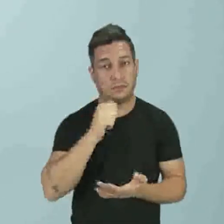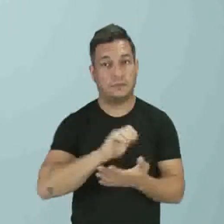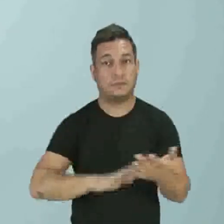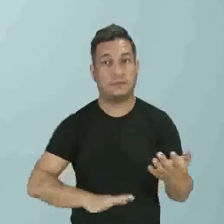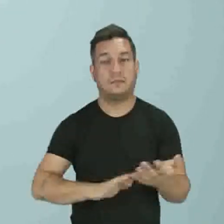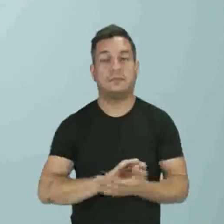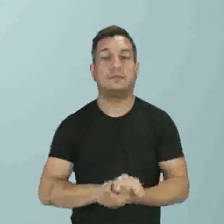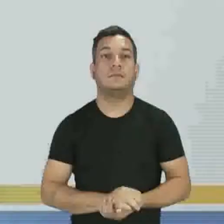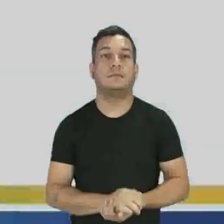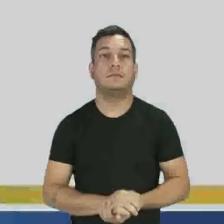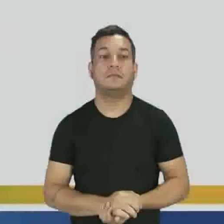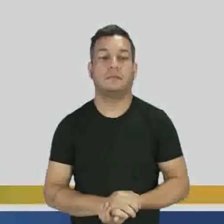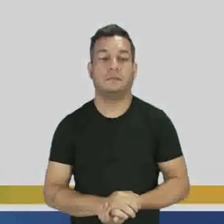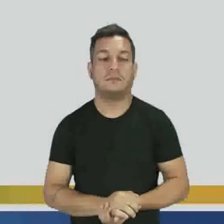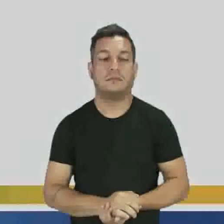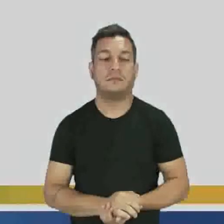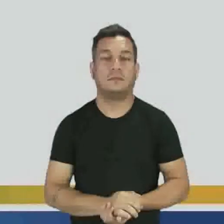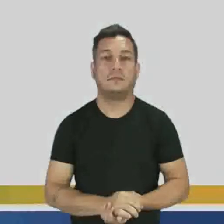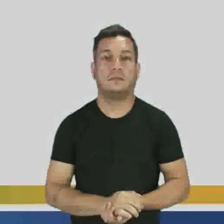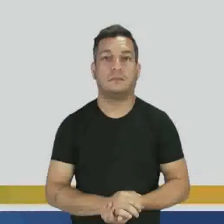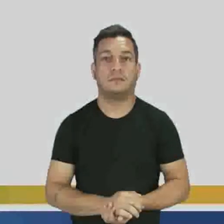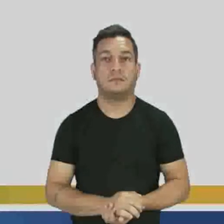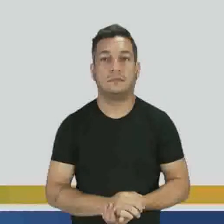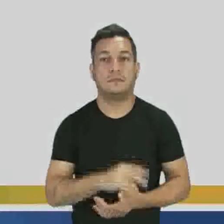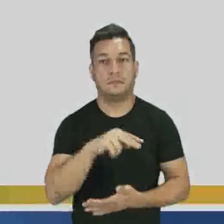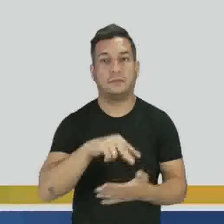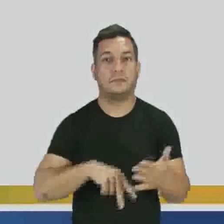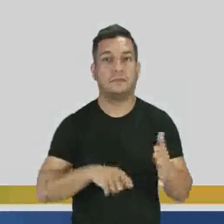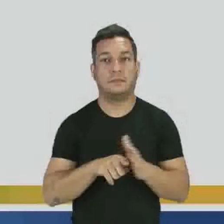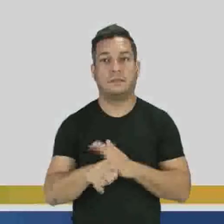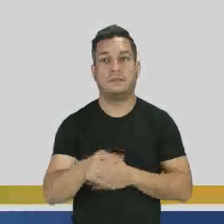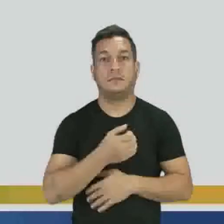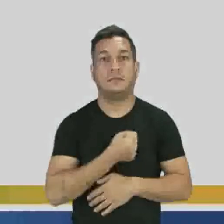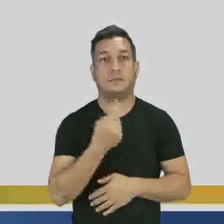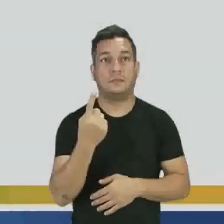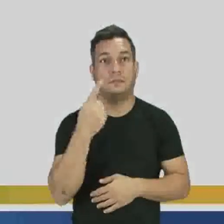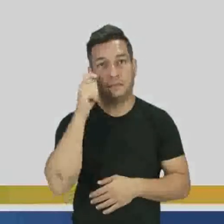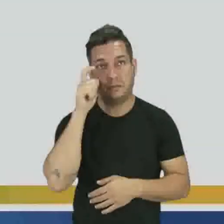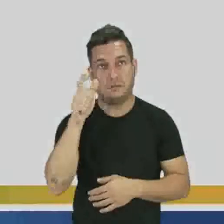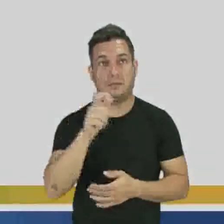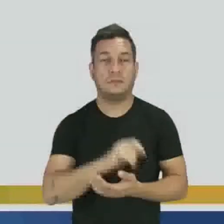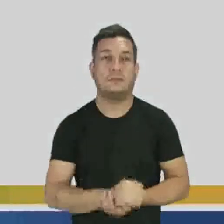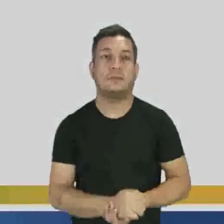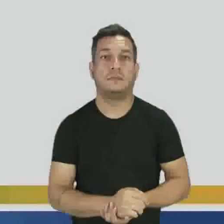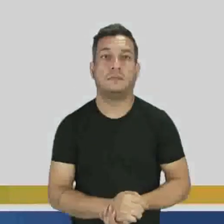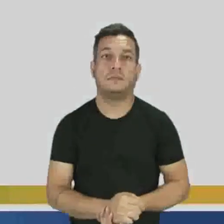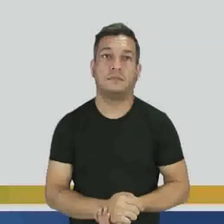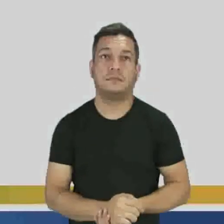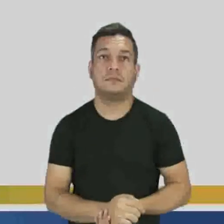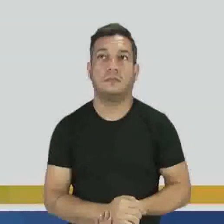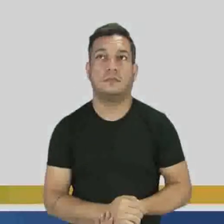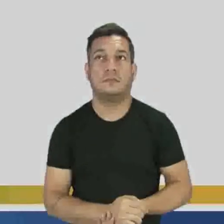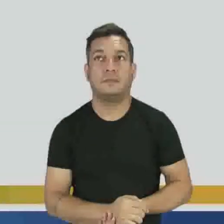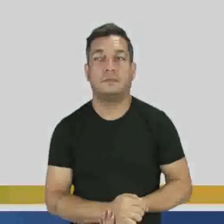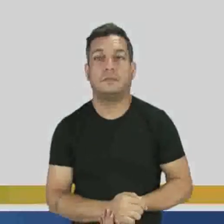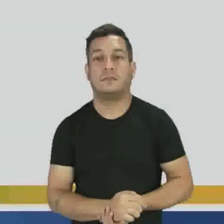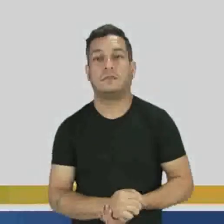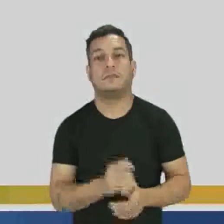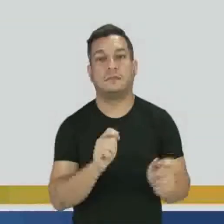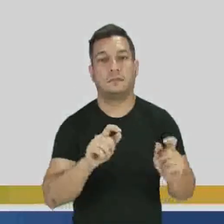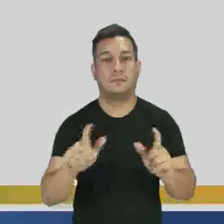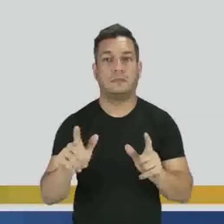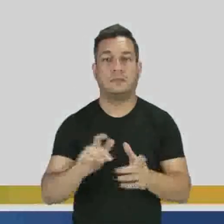nosso exercitando. Vamos, então, ler a questão atentamente. O que é que diz a questão, pessoal? Acompanha comigo